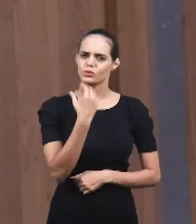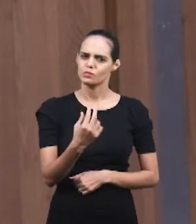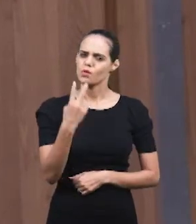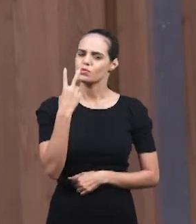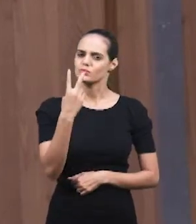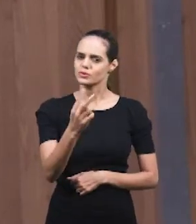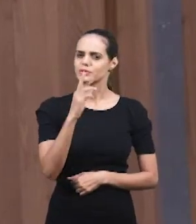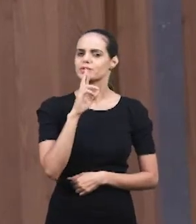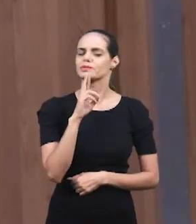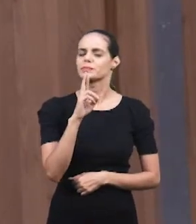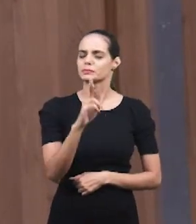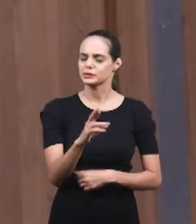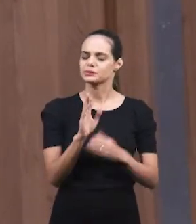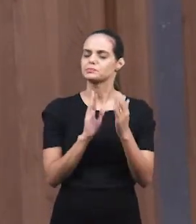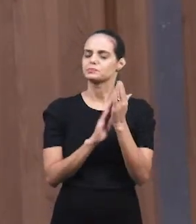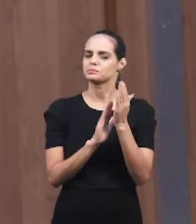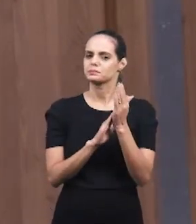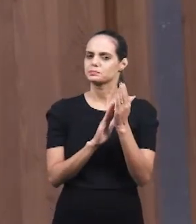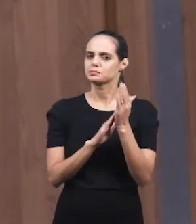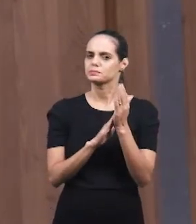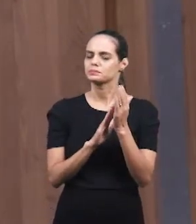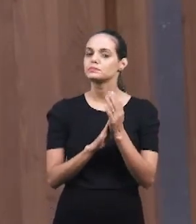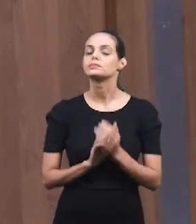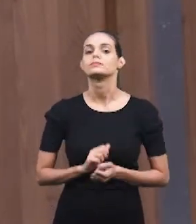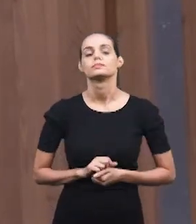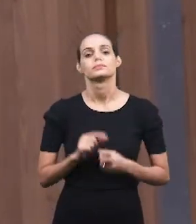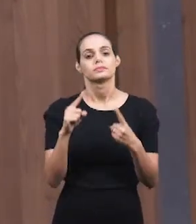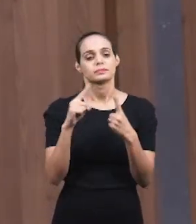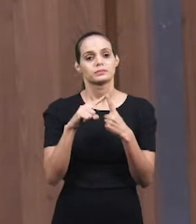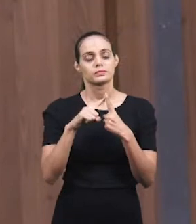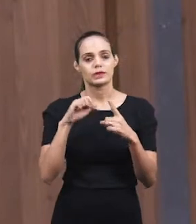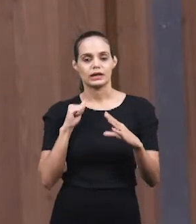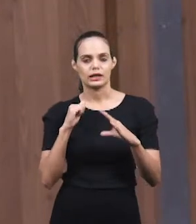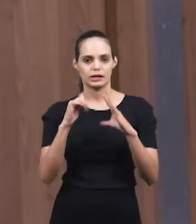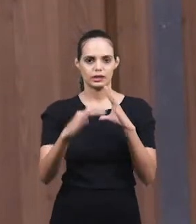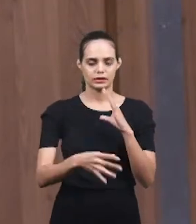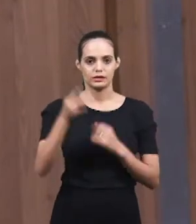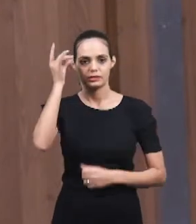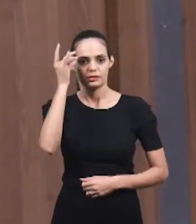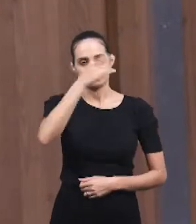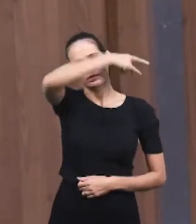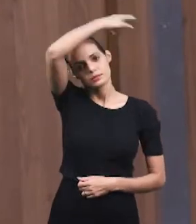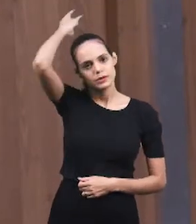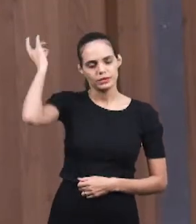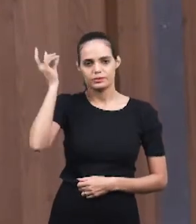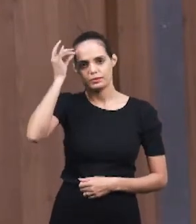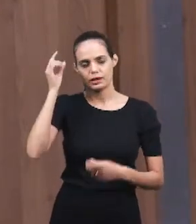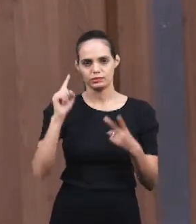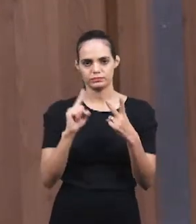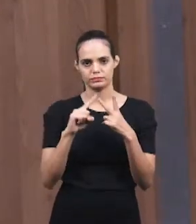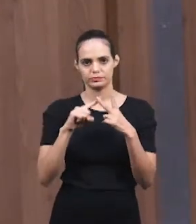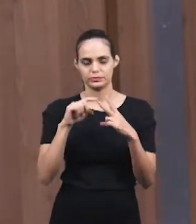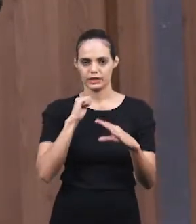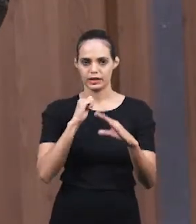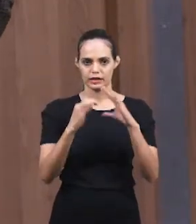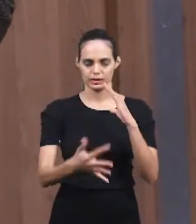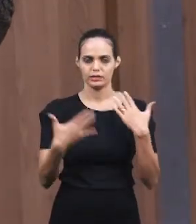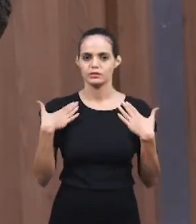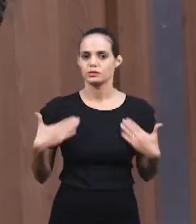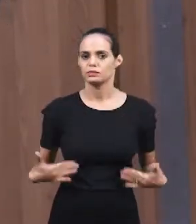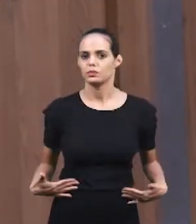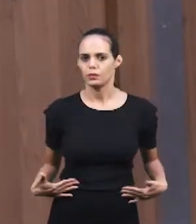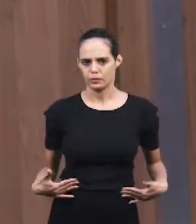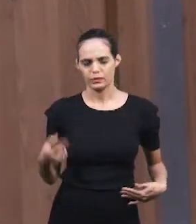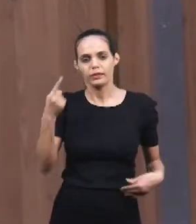O Gabriel colocou muito bem o aspecto tanto espiritual quanto físico, porque ele passou a enxergar